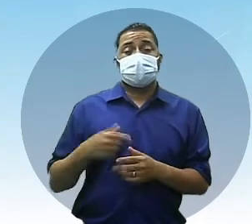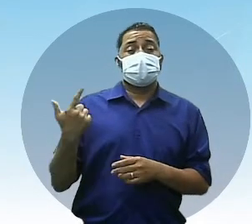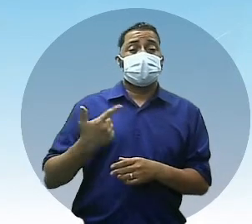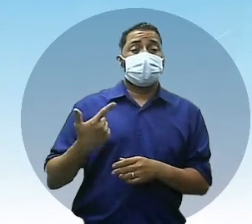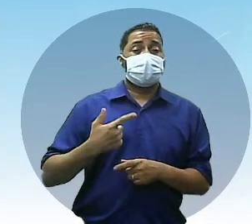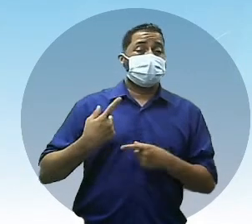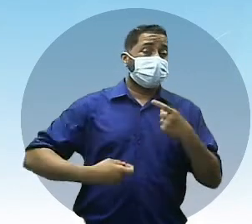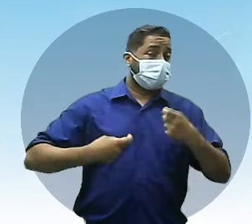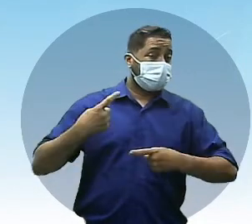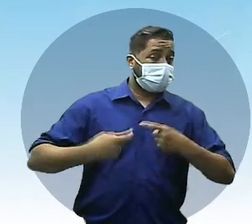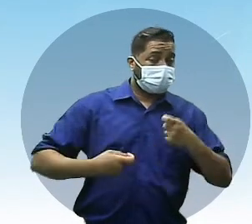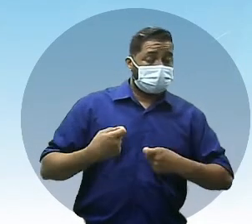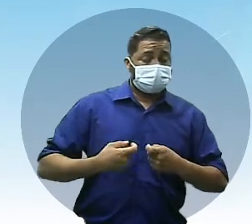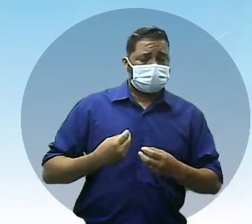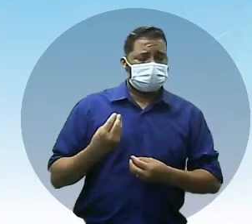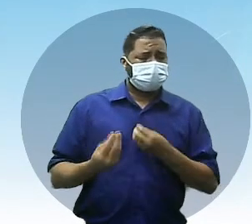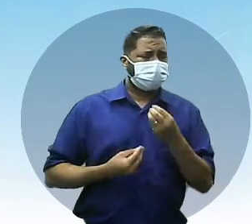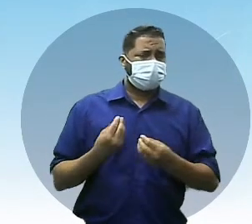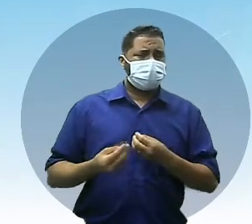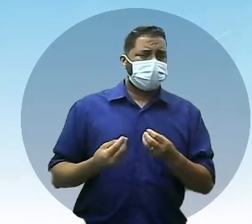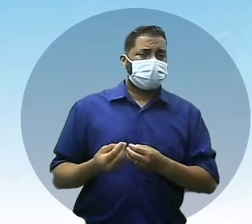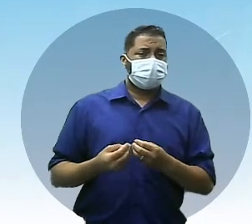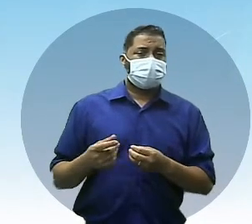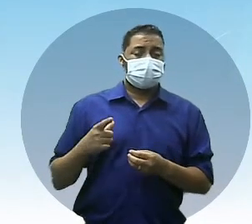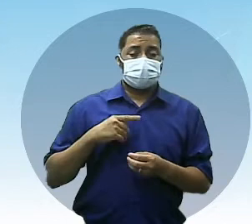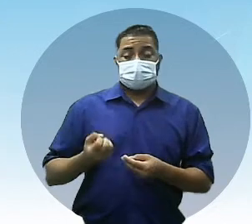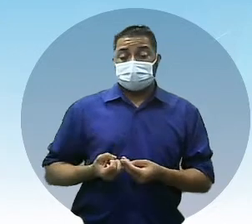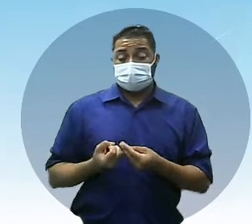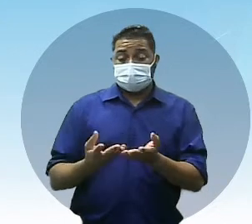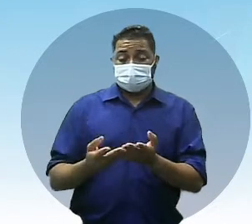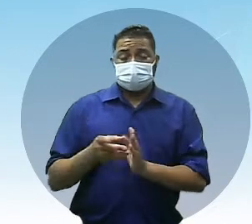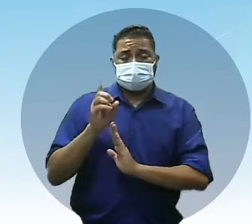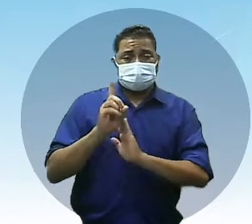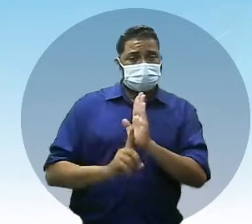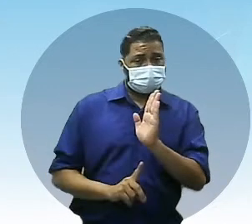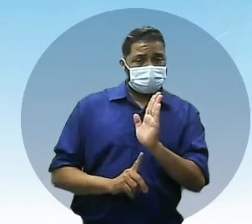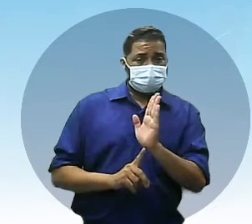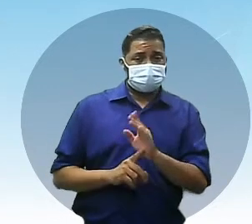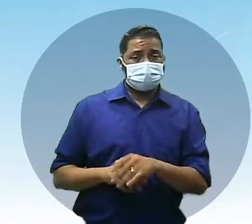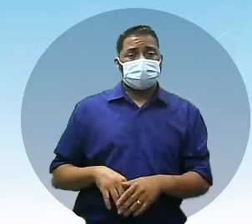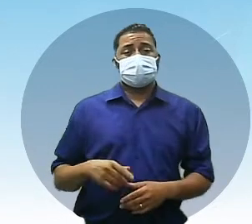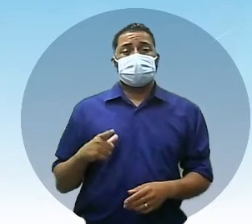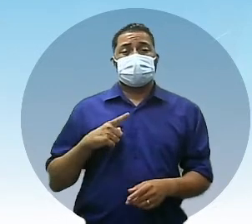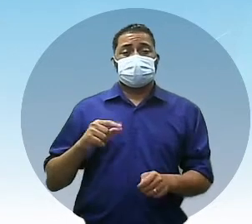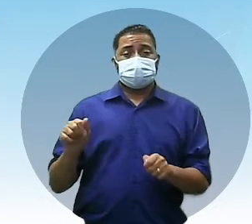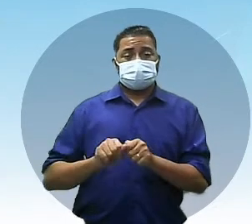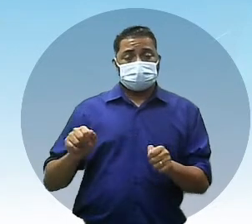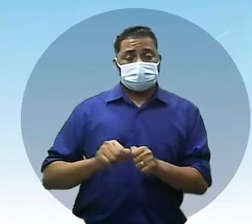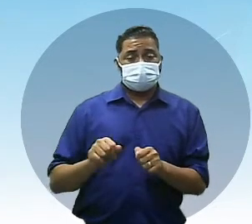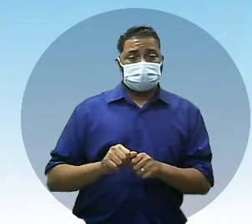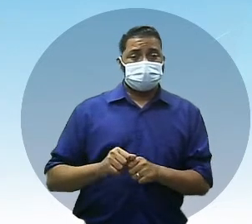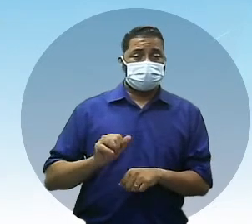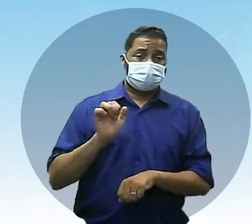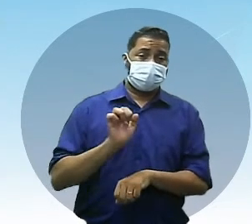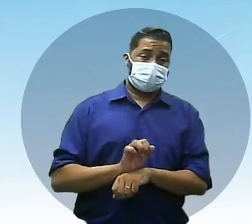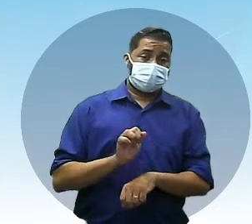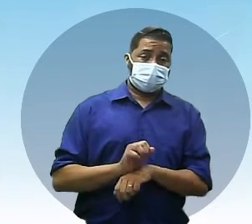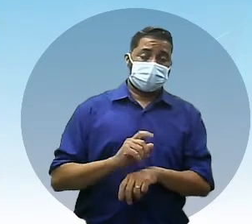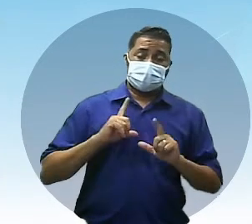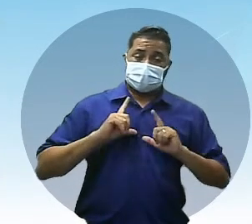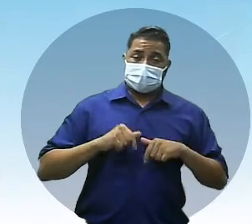Guerra, uma forma de compensá-los, dando direito da formação do Estado de Israel na região que